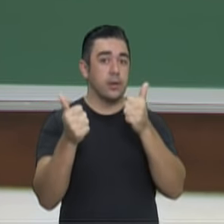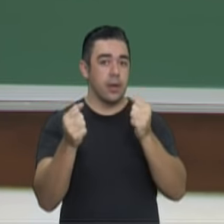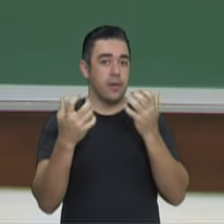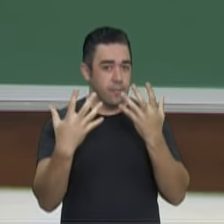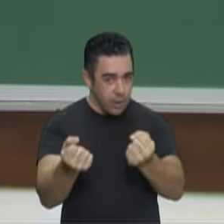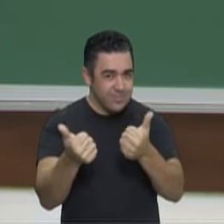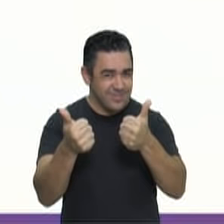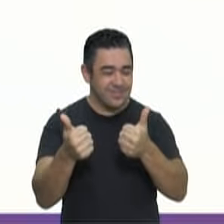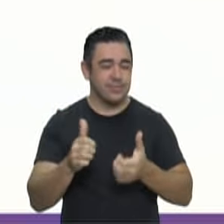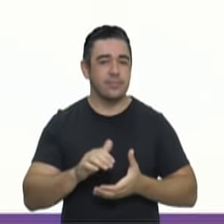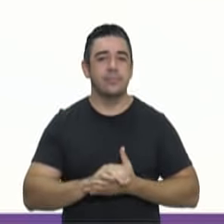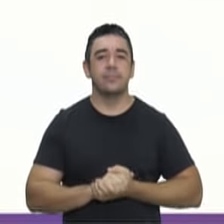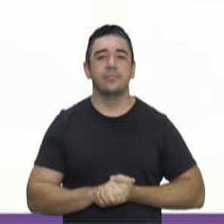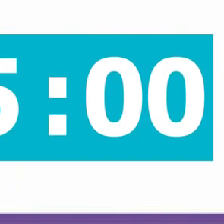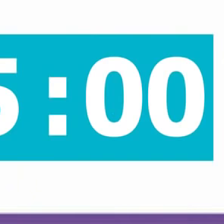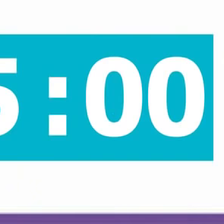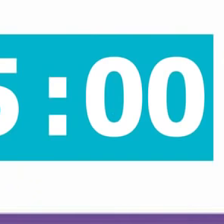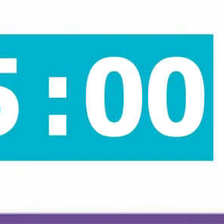lá, copiando.